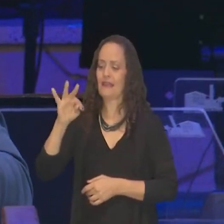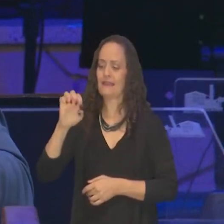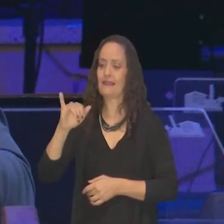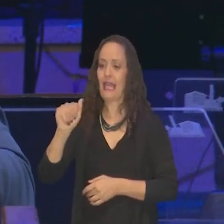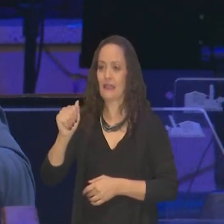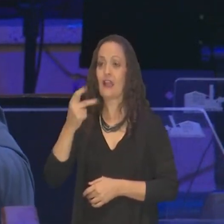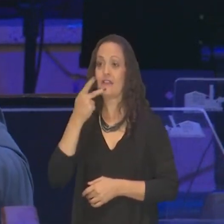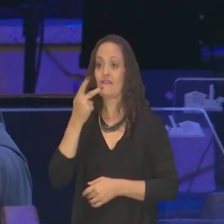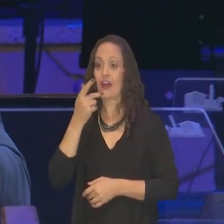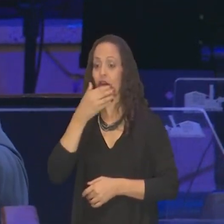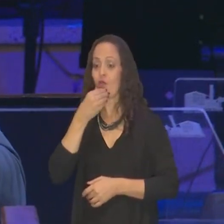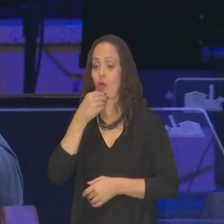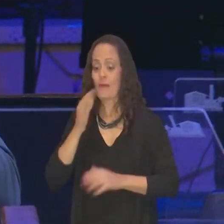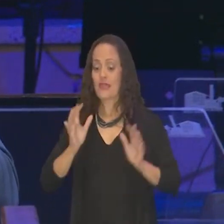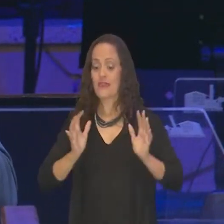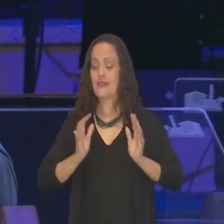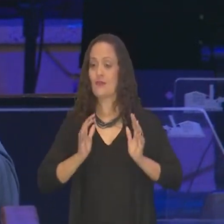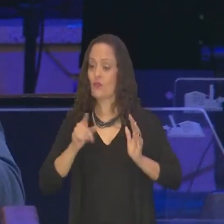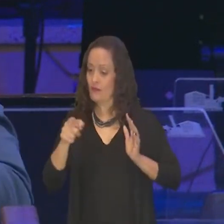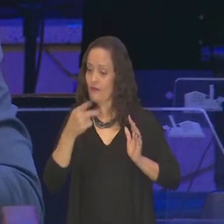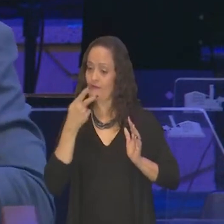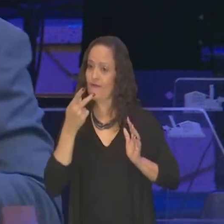uma profecia que se cumpre.